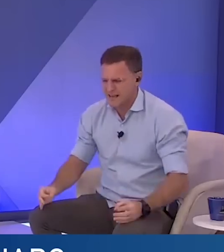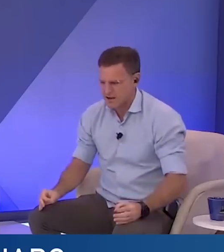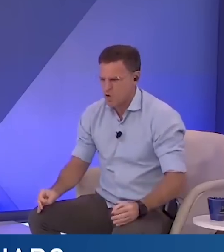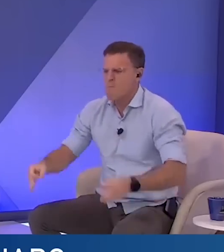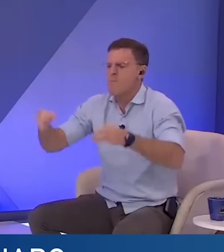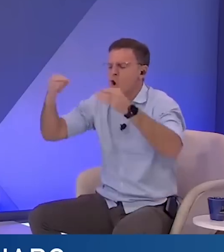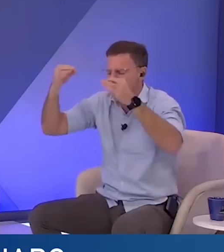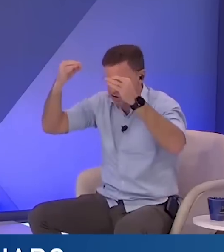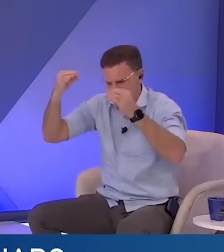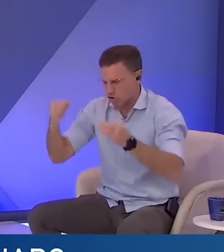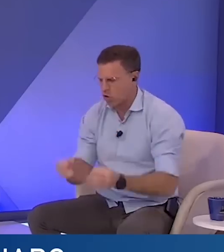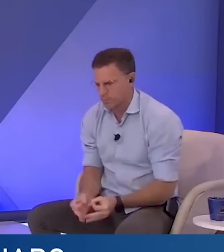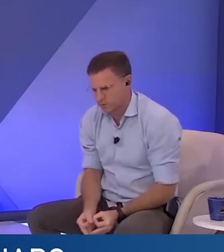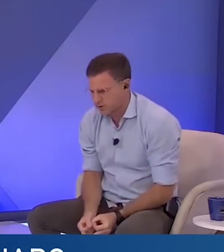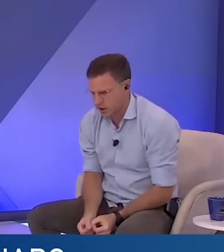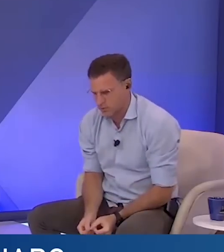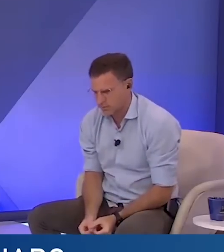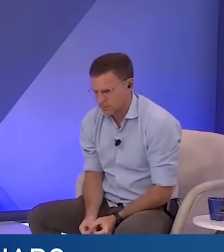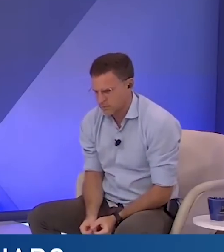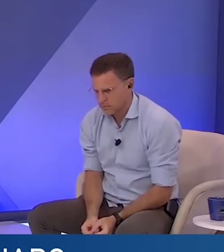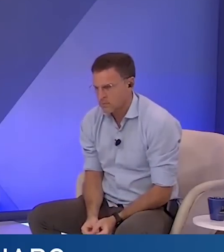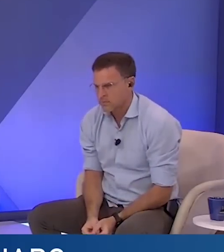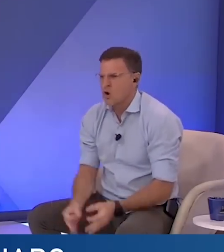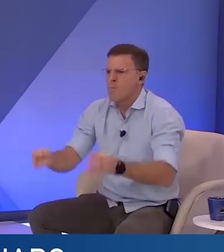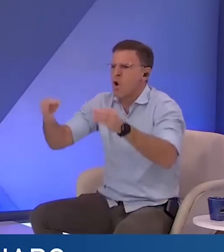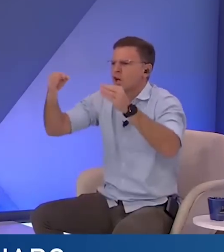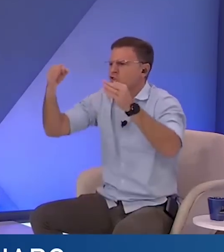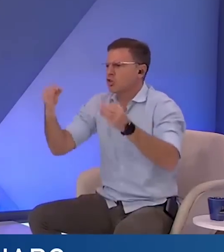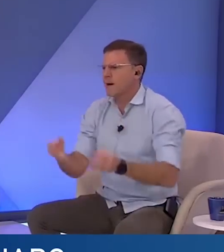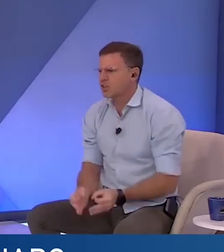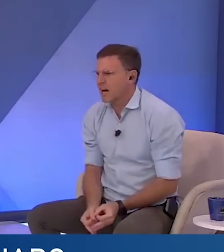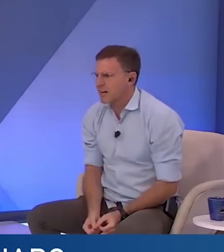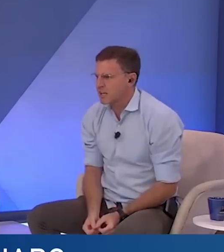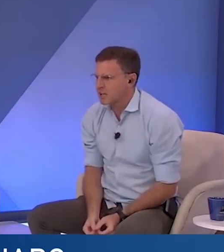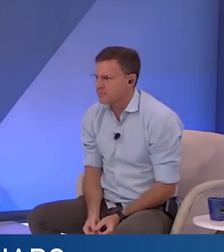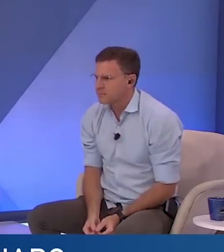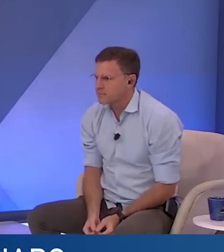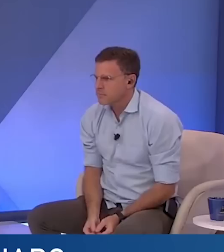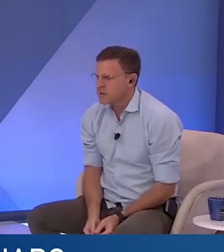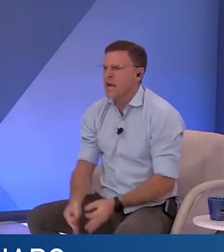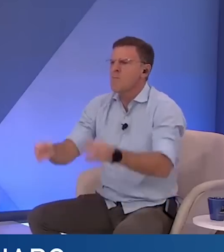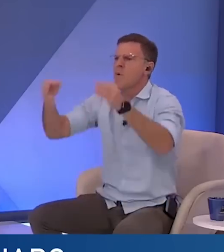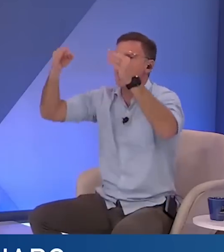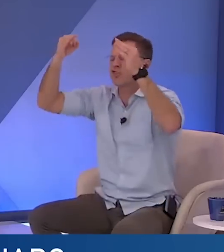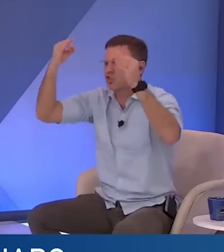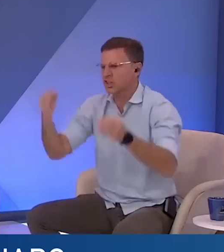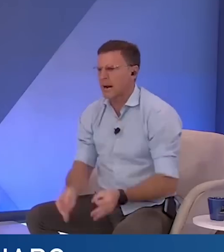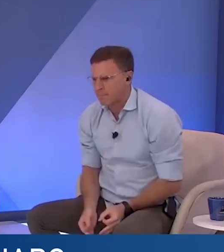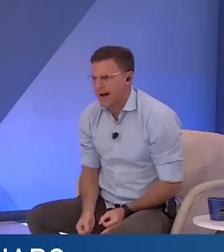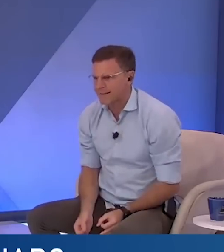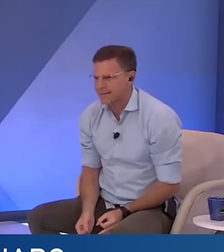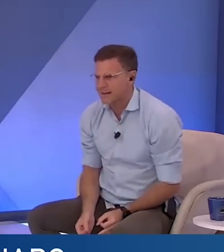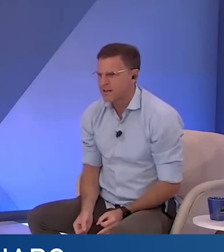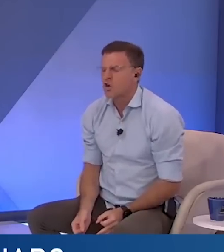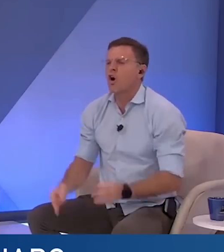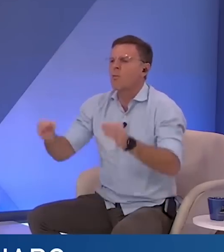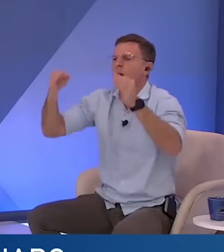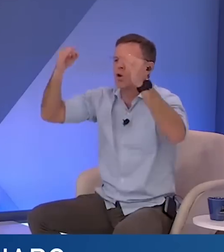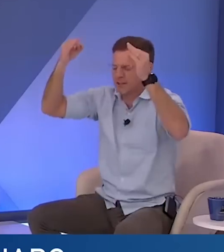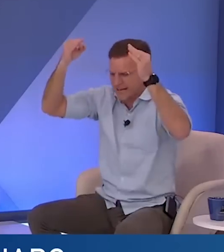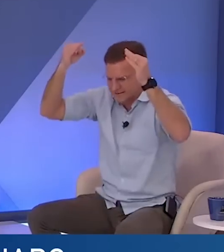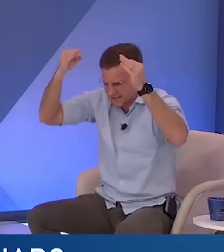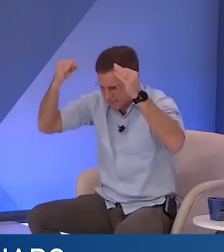exército tem um monte de corrupção tem um monte de baixaria tem um monte de trapaça